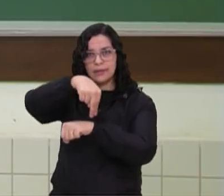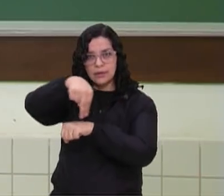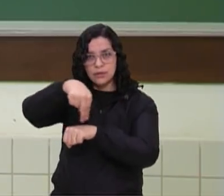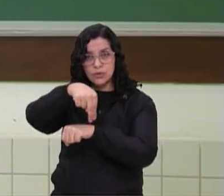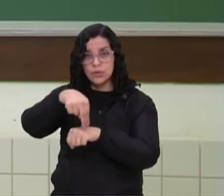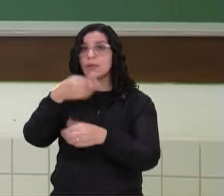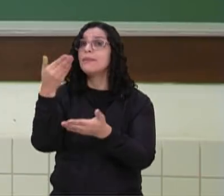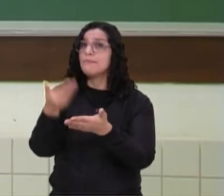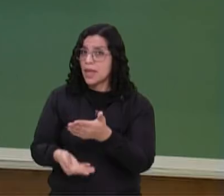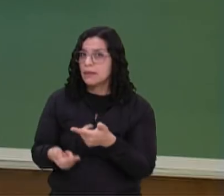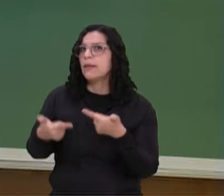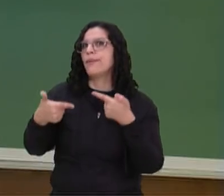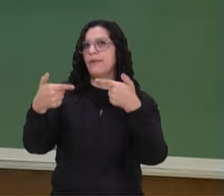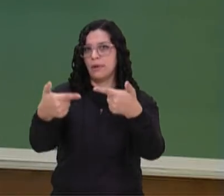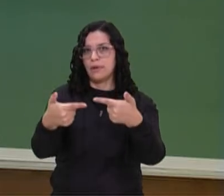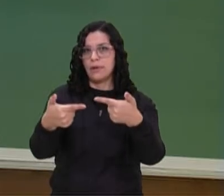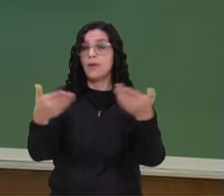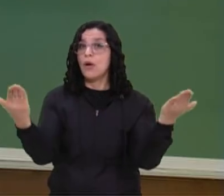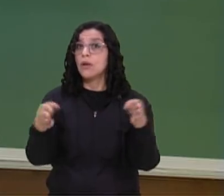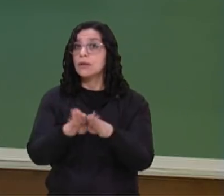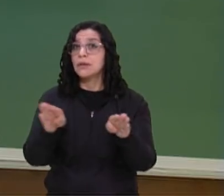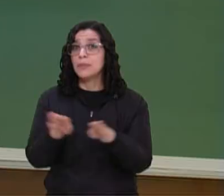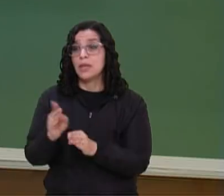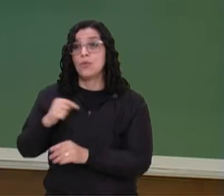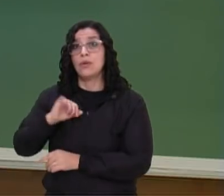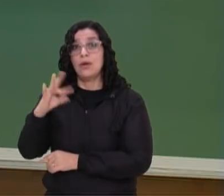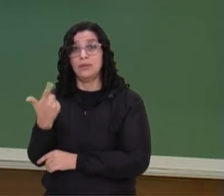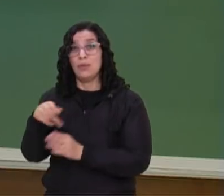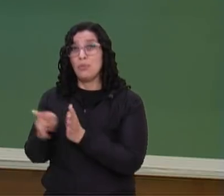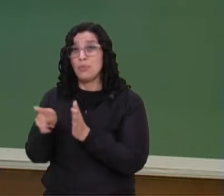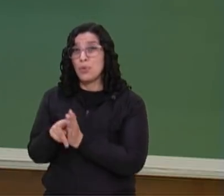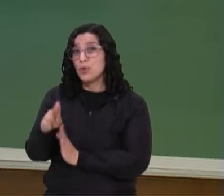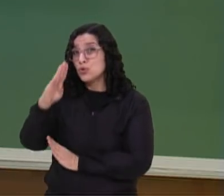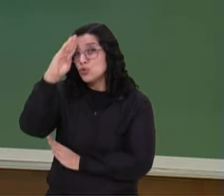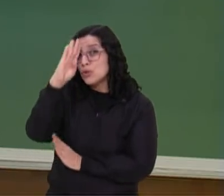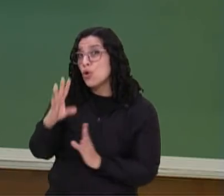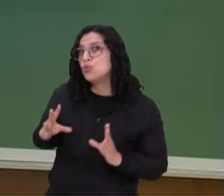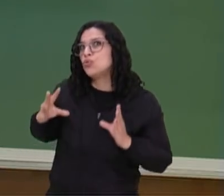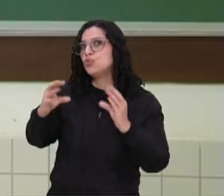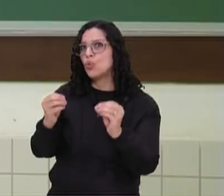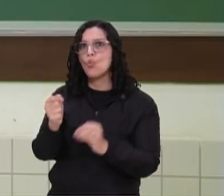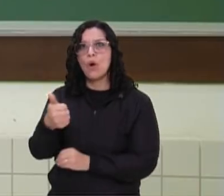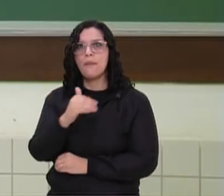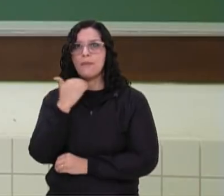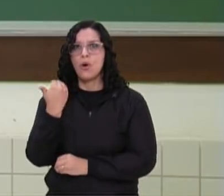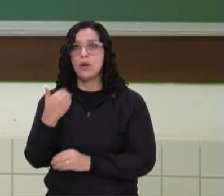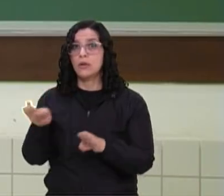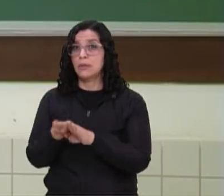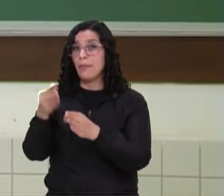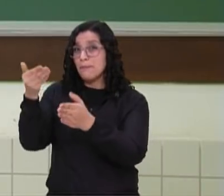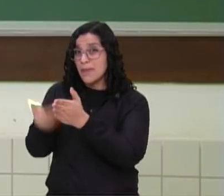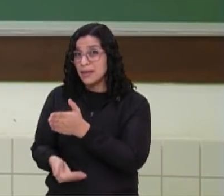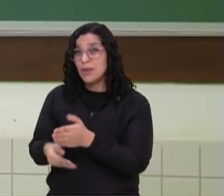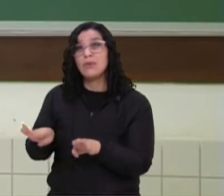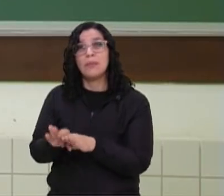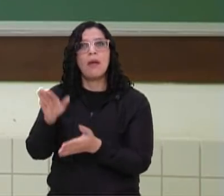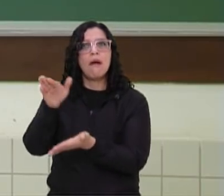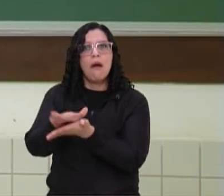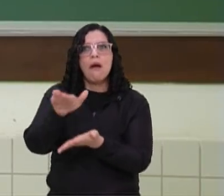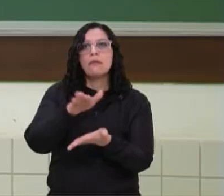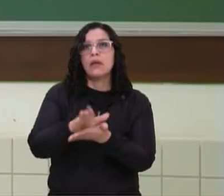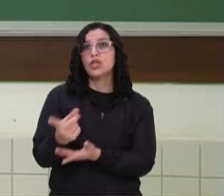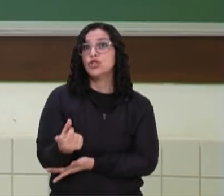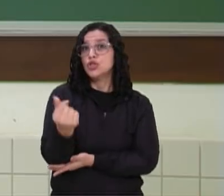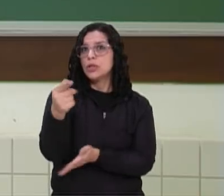derrotado. Tendo perdido todo o exército, quase todo o seu poder militar, e tendo gastado enormes recursos do governo